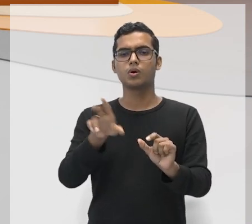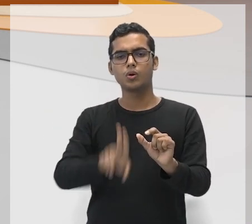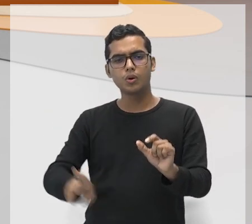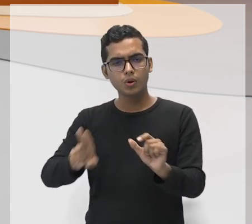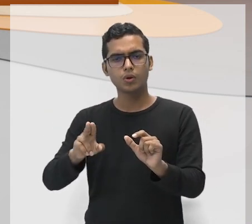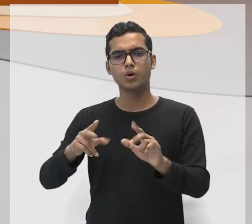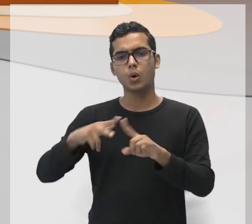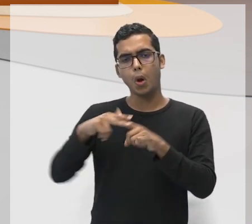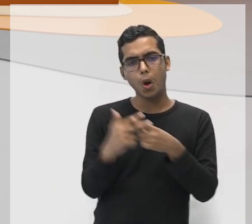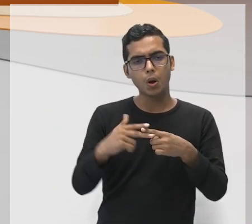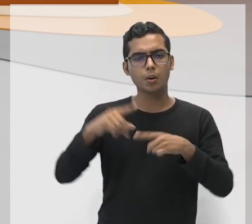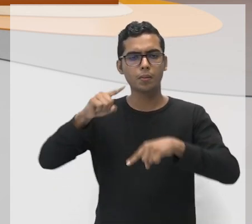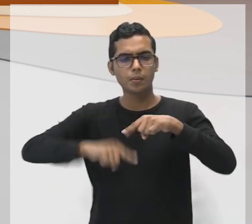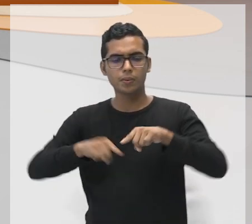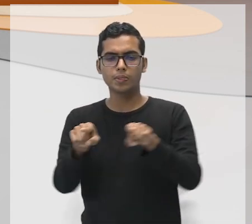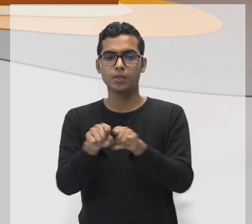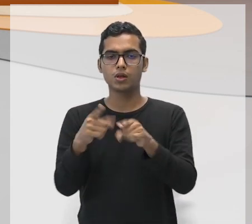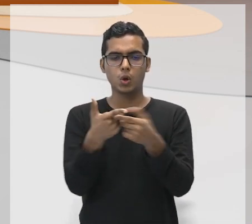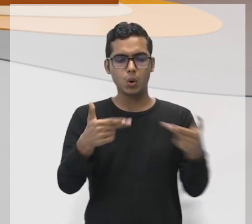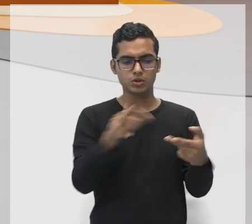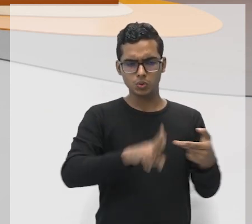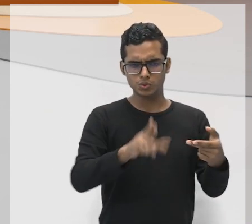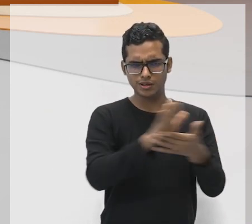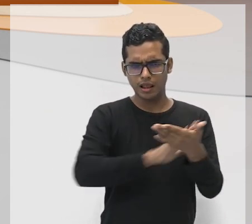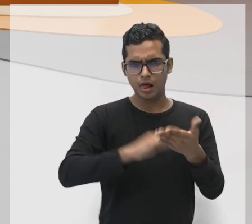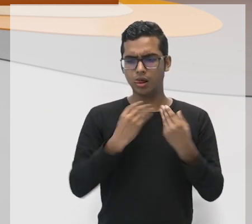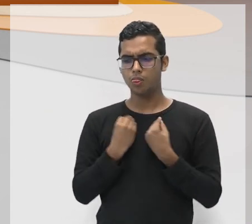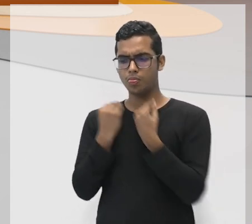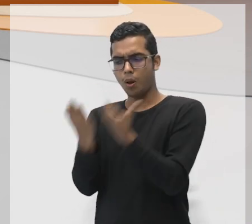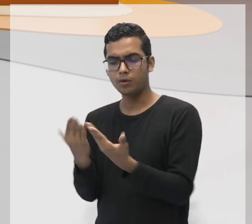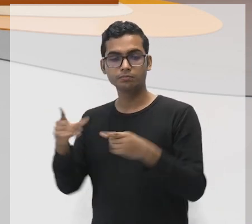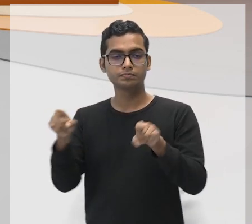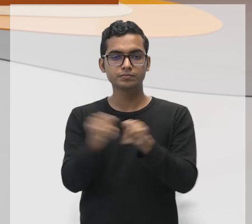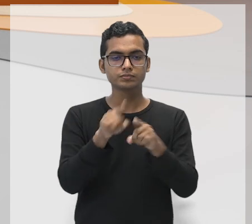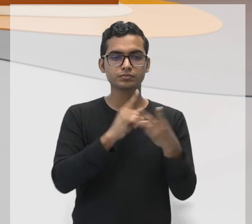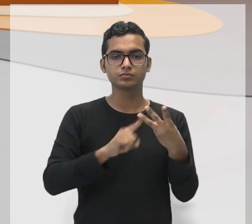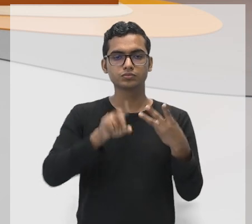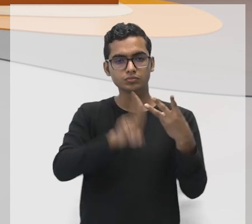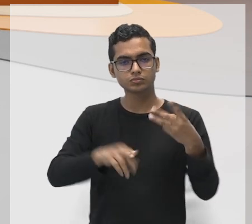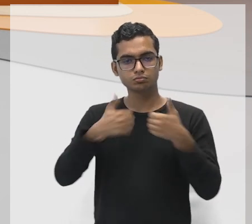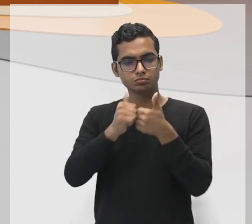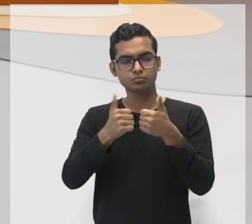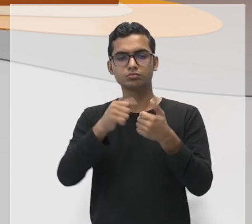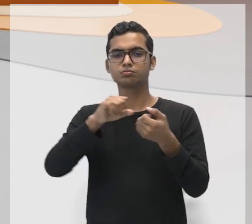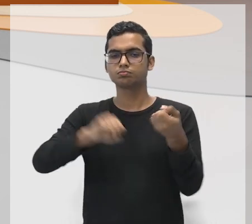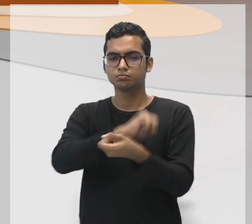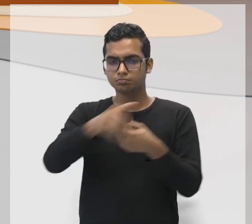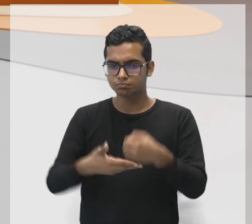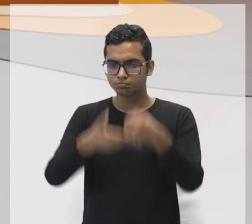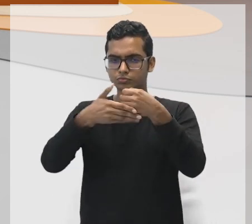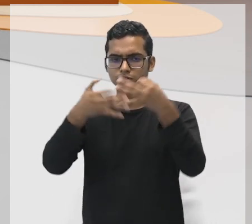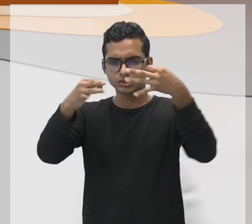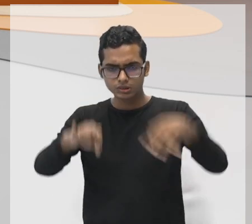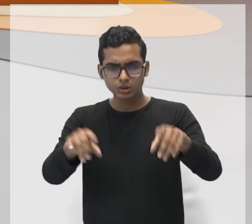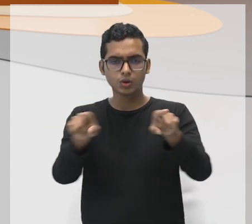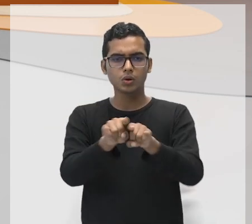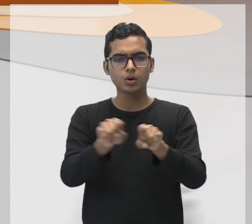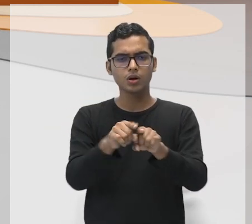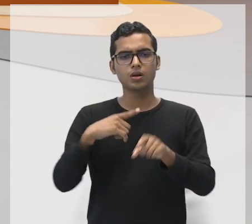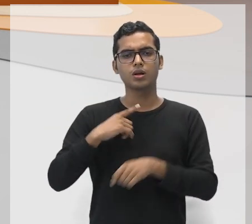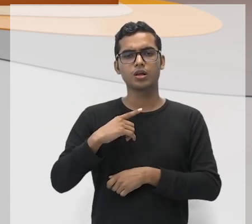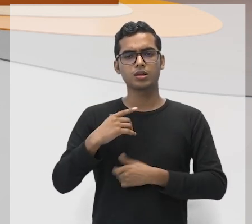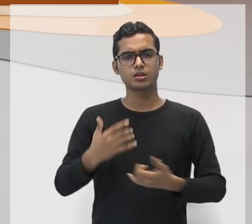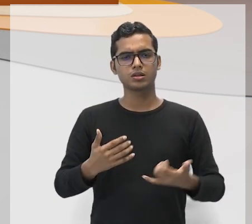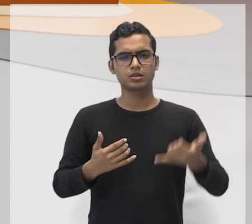item, doar aquilo que não se usa mais e ainda utilizar o transporte sustentável, evitar trocar esses